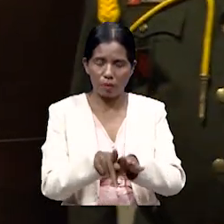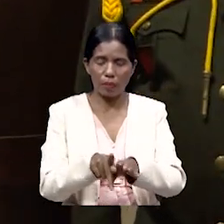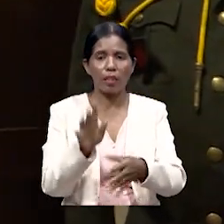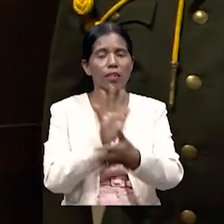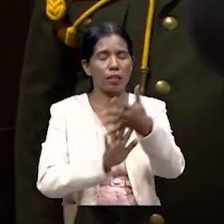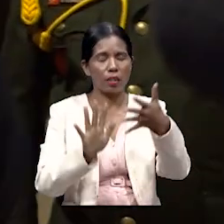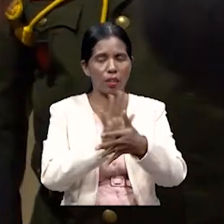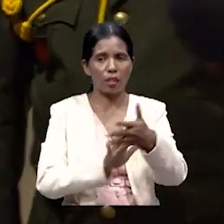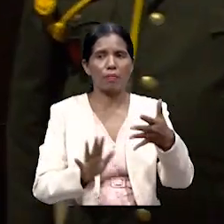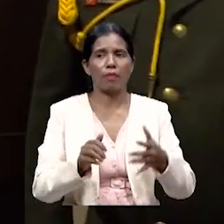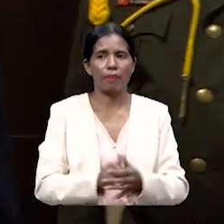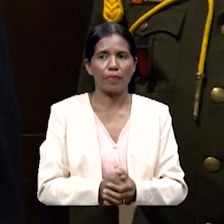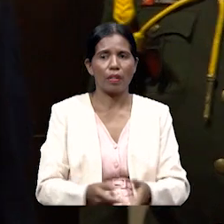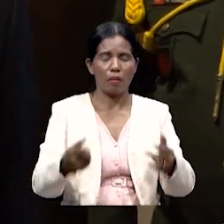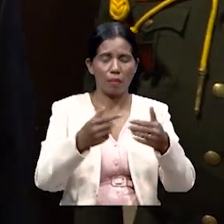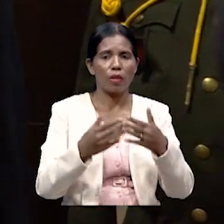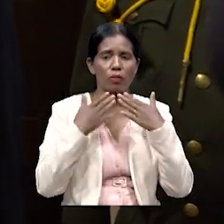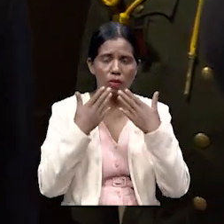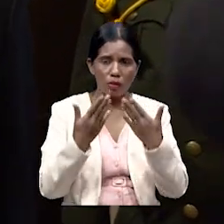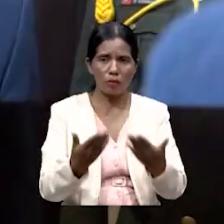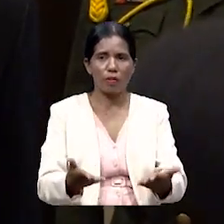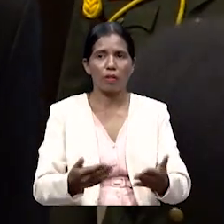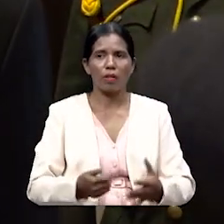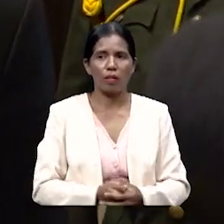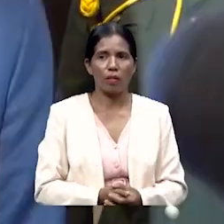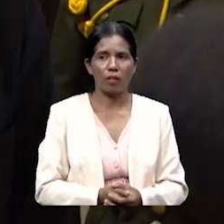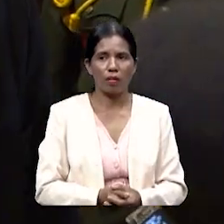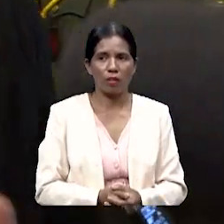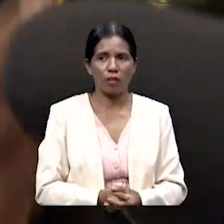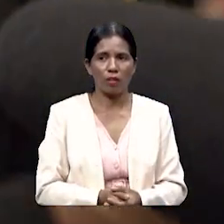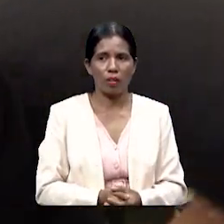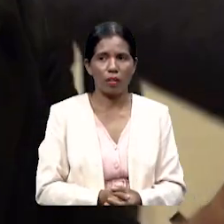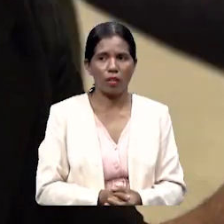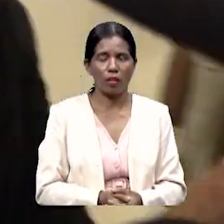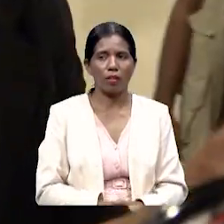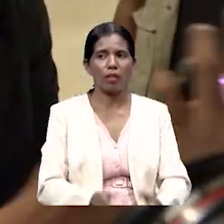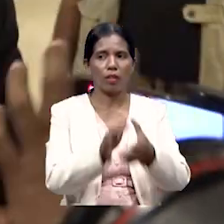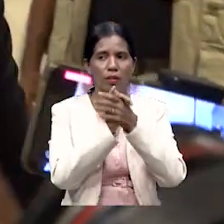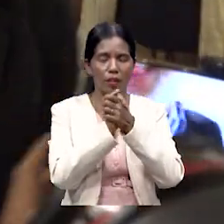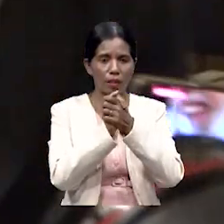Mais cumprimenta, mais tempo de Curiosos, querem saber tudo. Querem saber tudo.